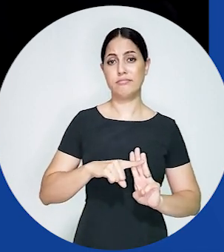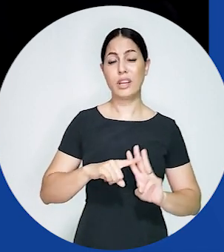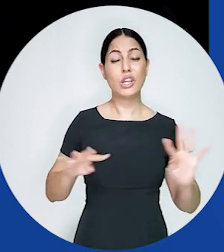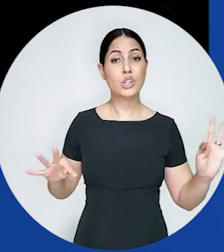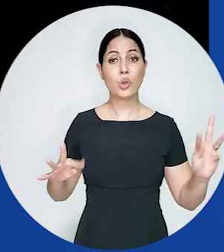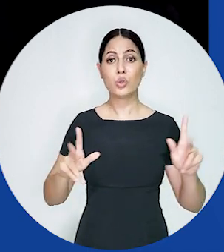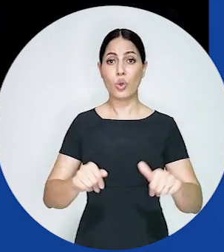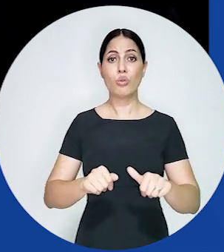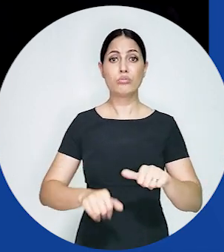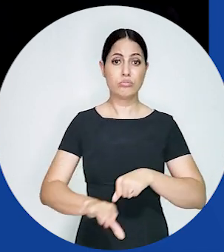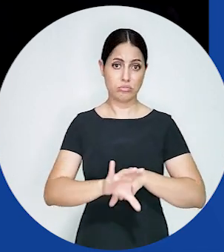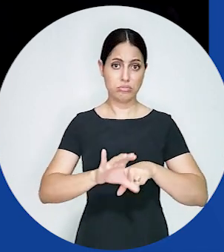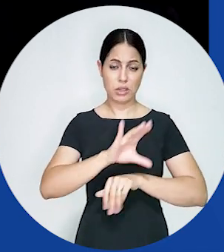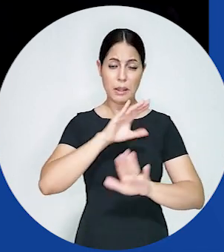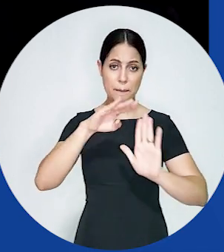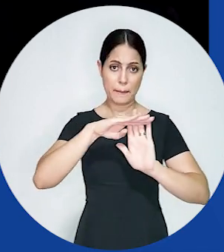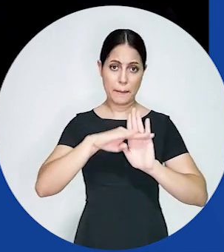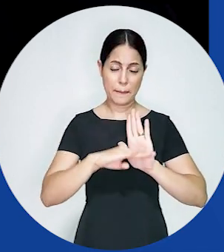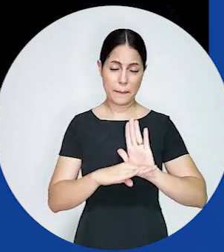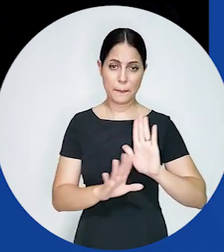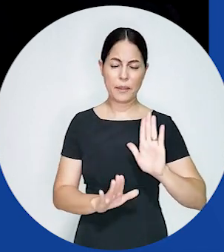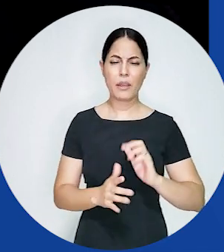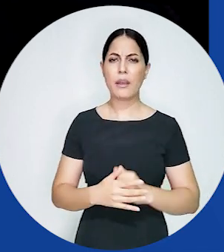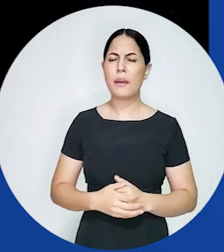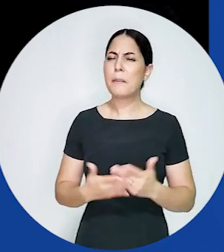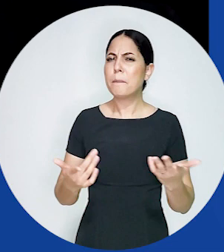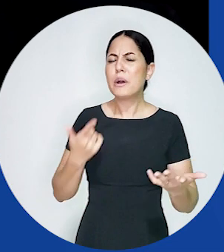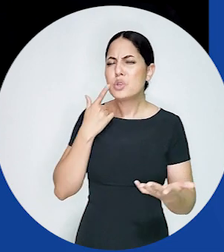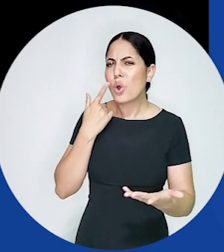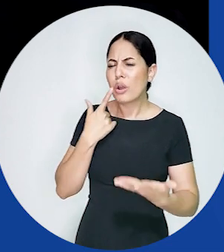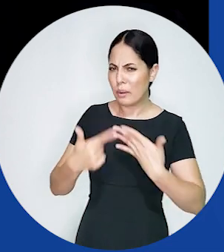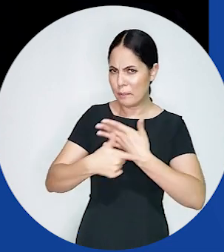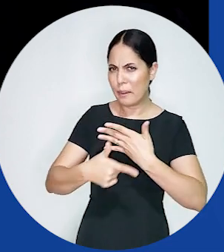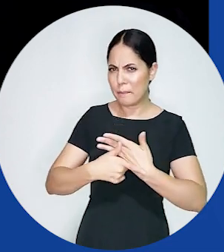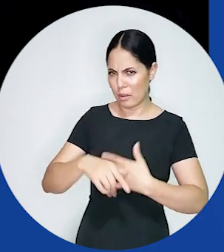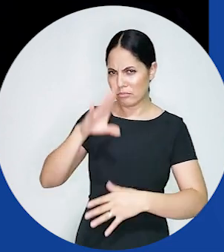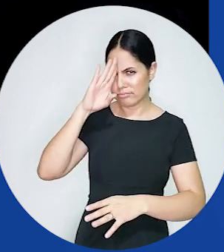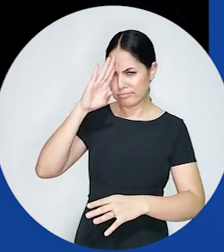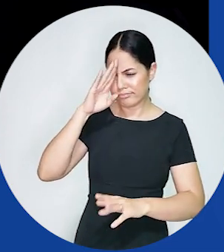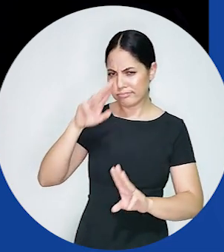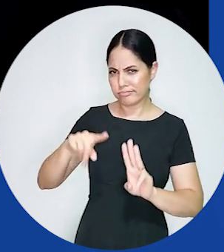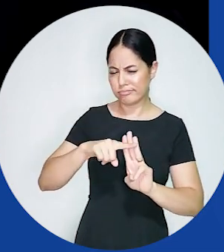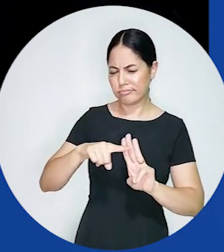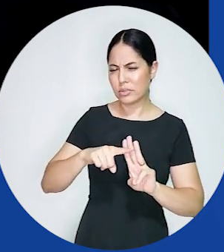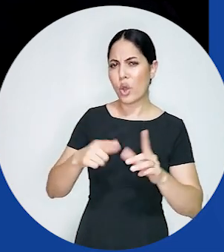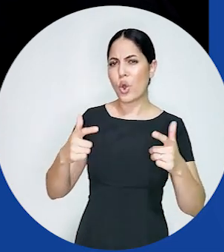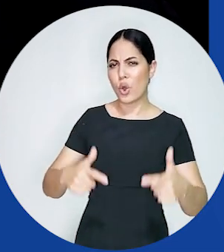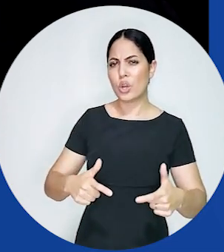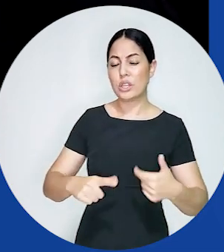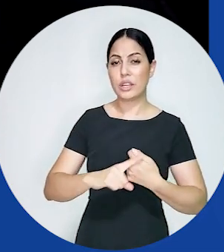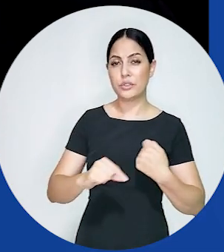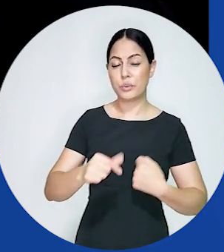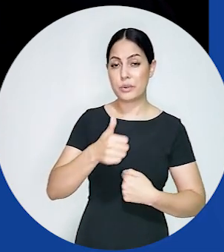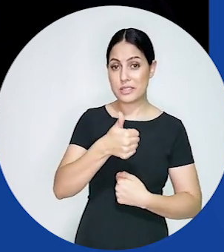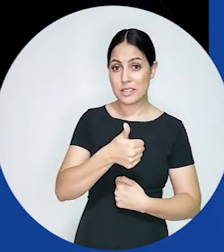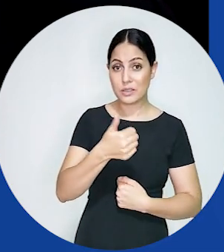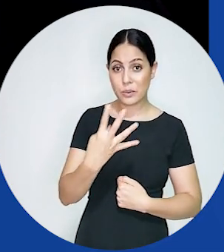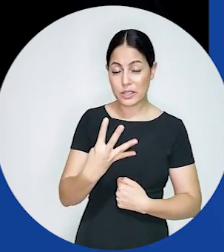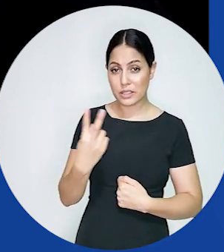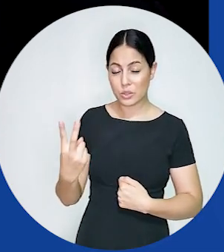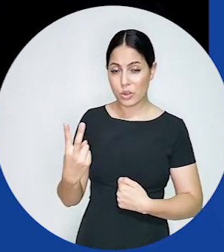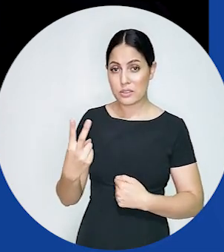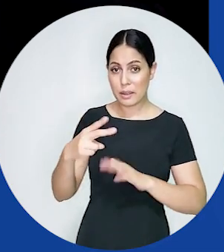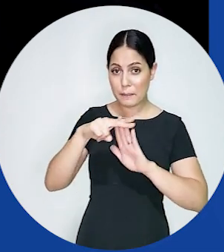Armadas. Então, todas elas estão submetidas ao texto constitucional. Ora bem, o papel das Forças Armadas, é a velha discussão do